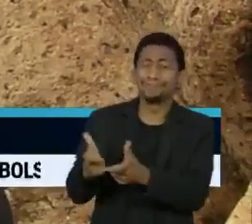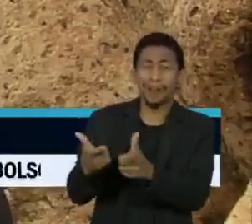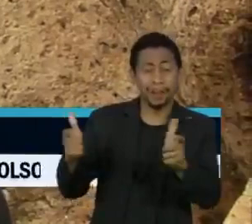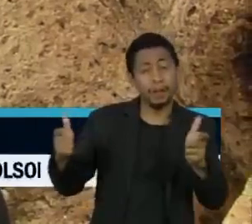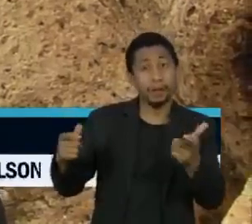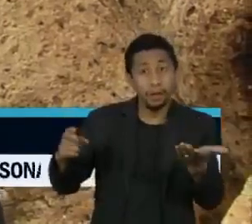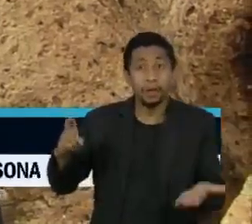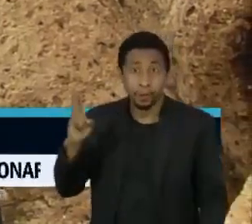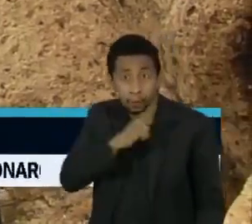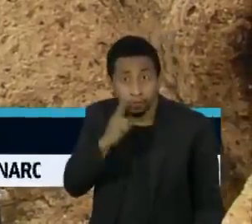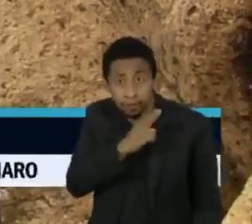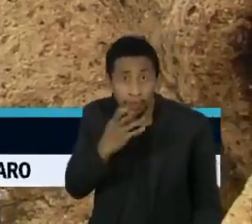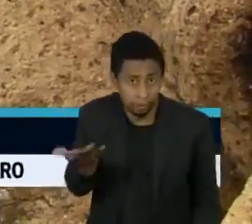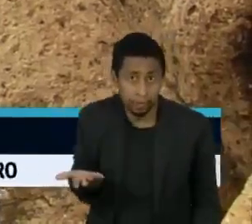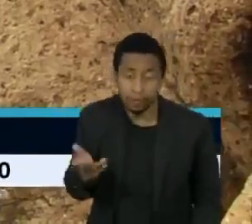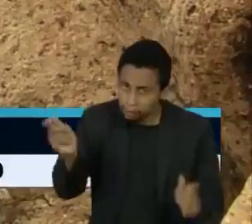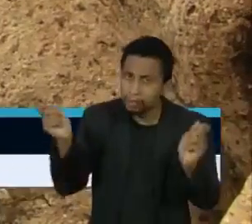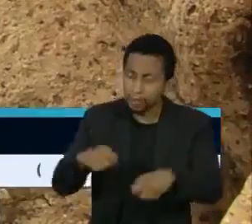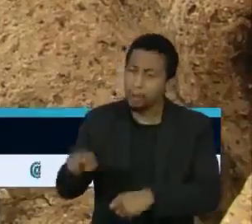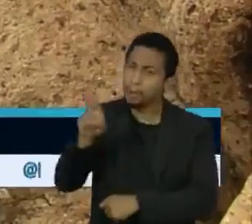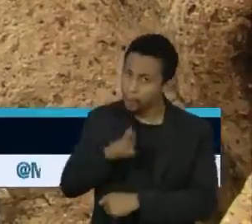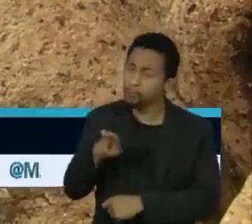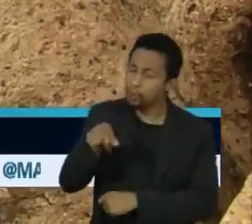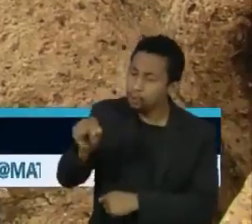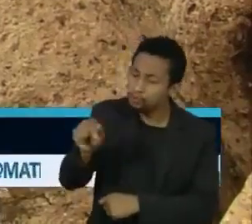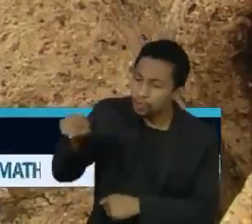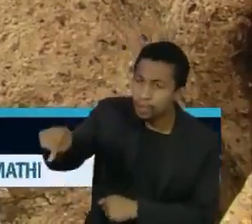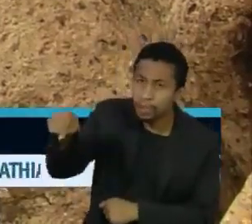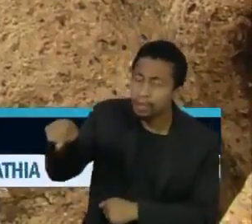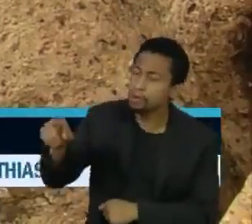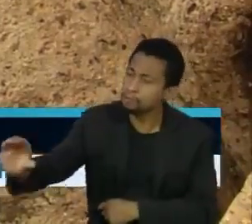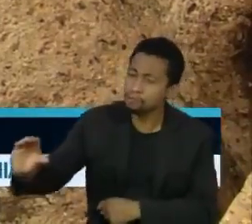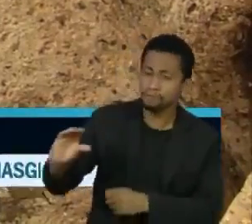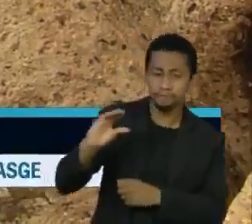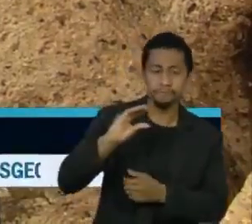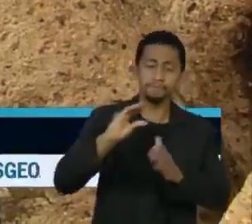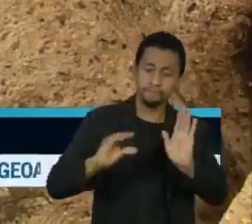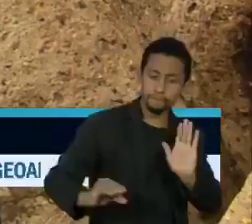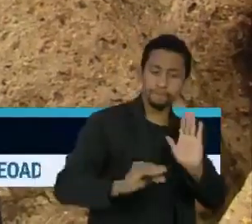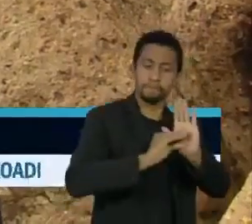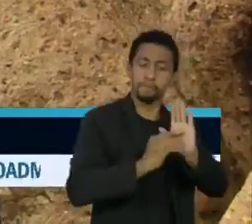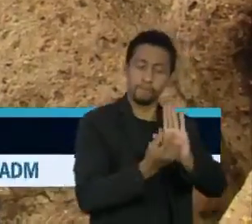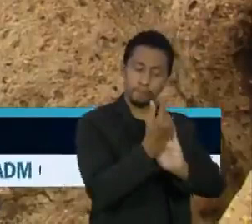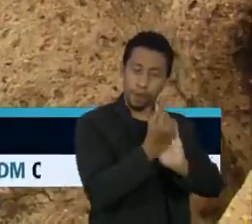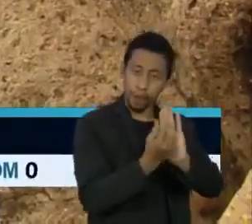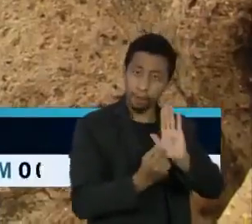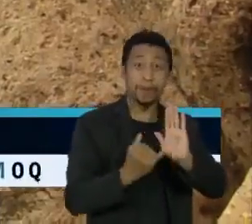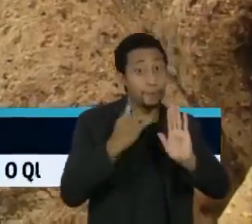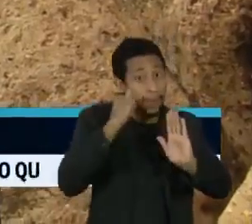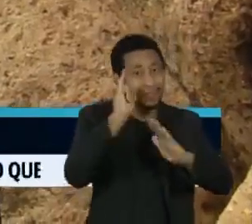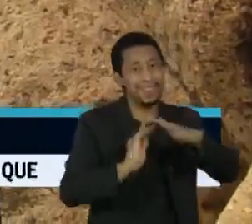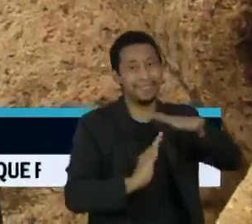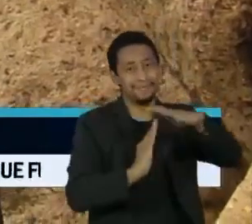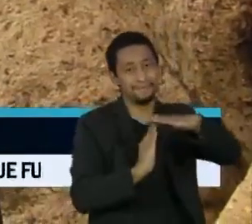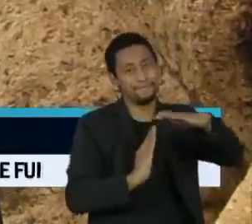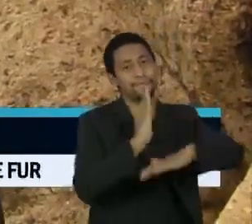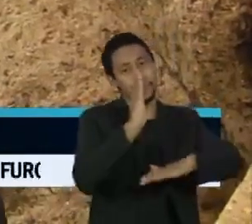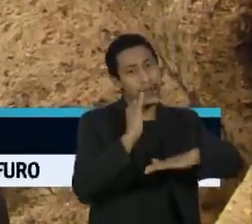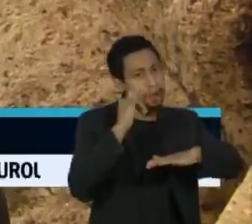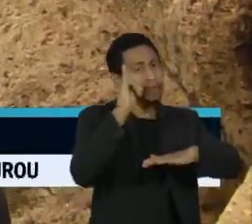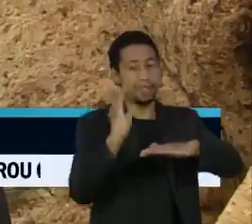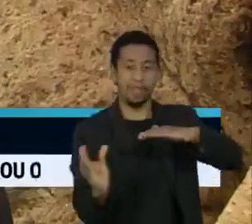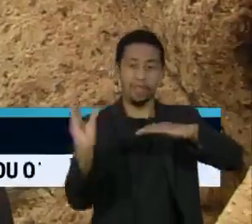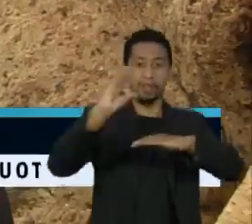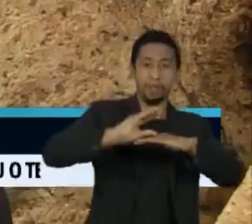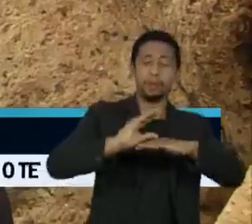calamidade pública, portanto pode ser utilizado o próprio dispositivo do teto, sem furar o teto, não é verdade?